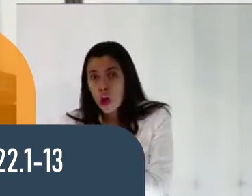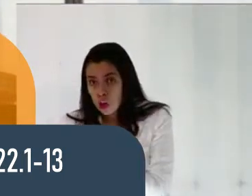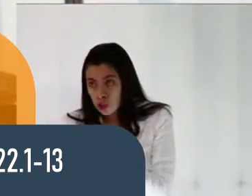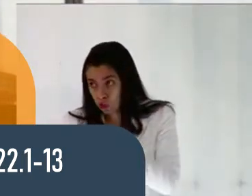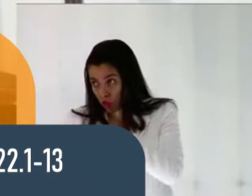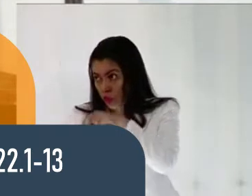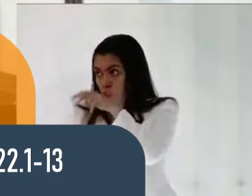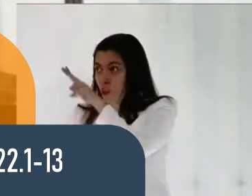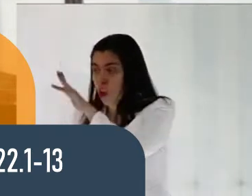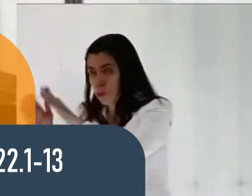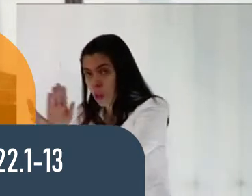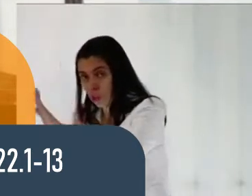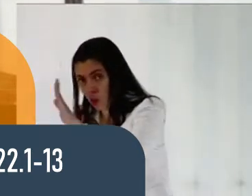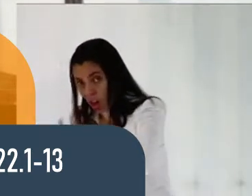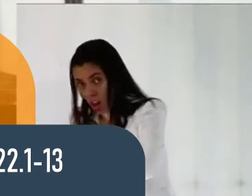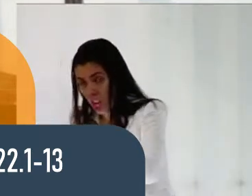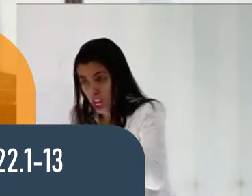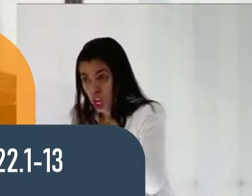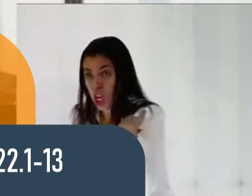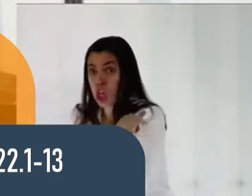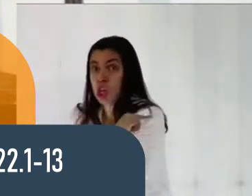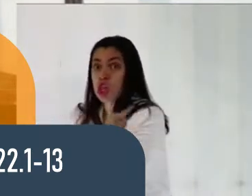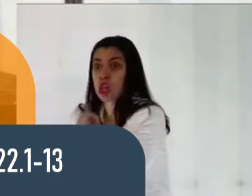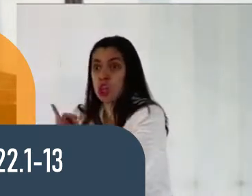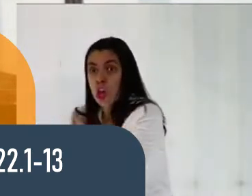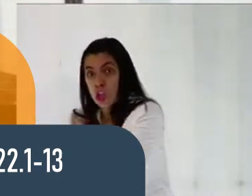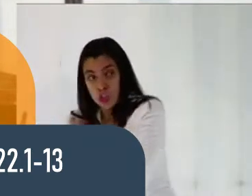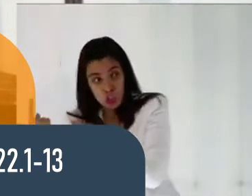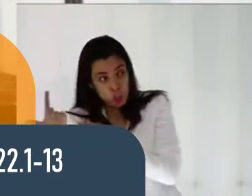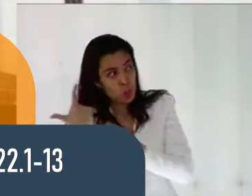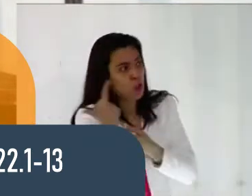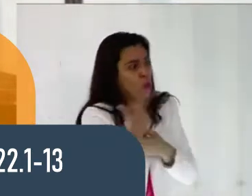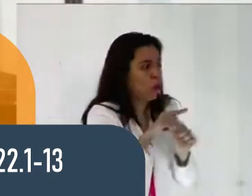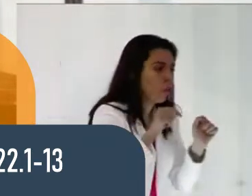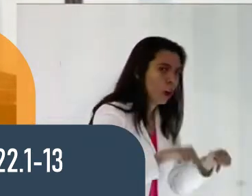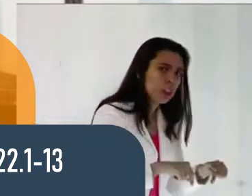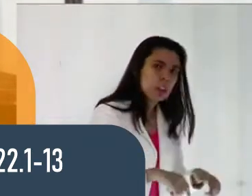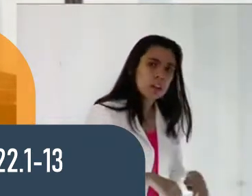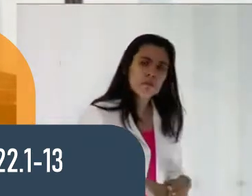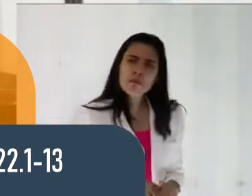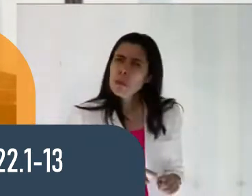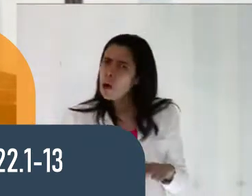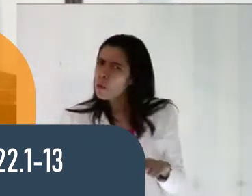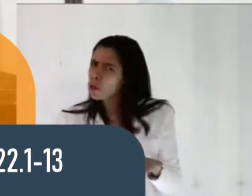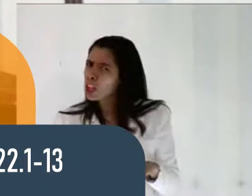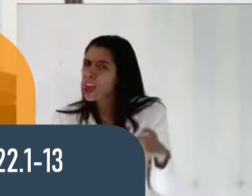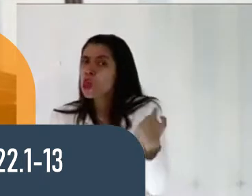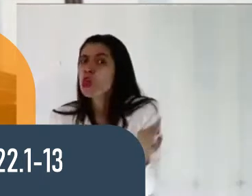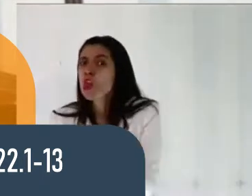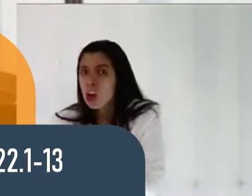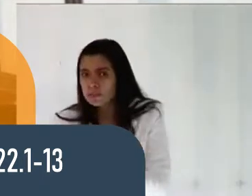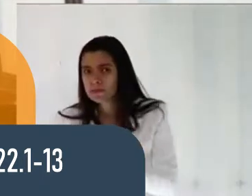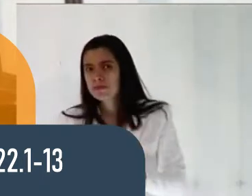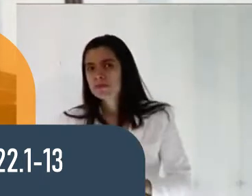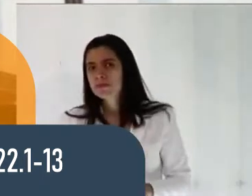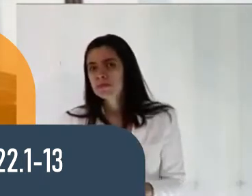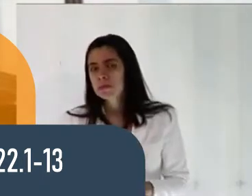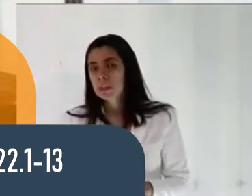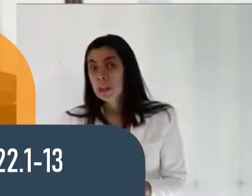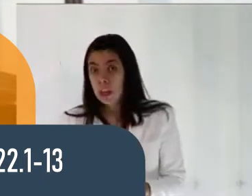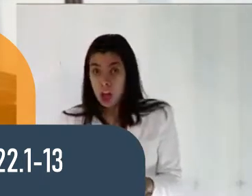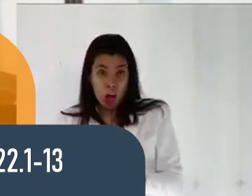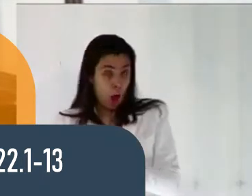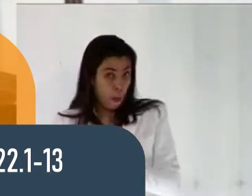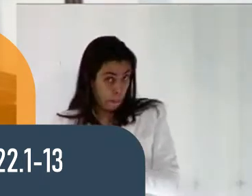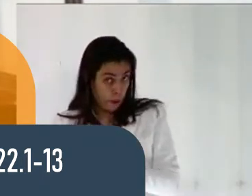nós adoraremos ao Senhor, mas nós voltaremos? Ele não disse: eu voltarei, pensando que talvez